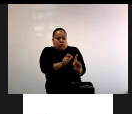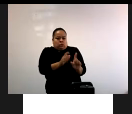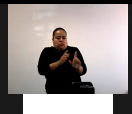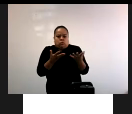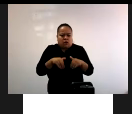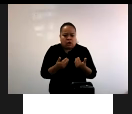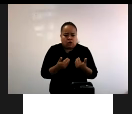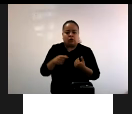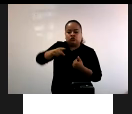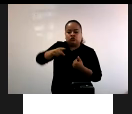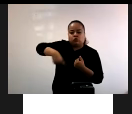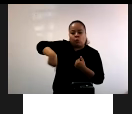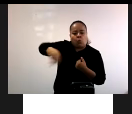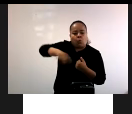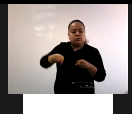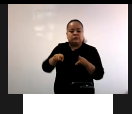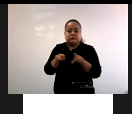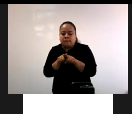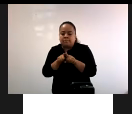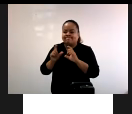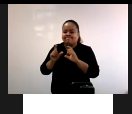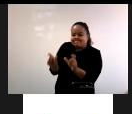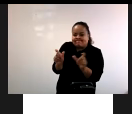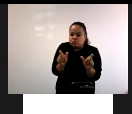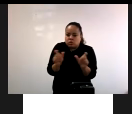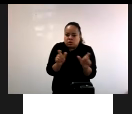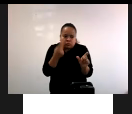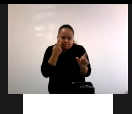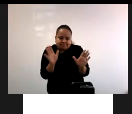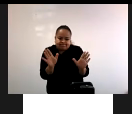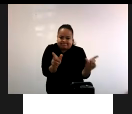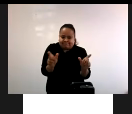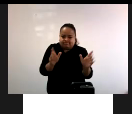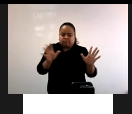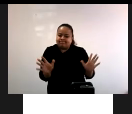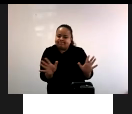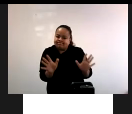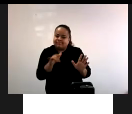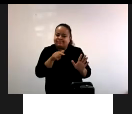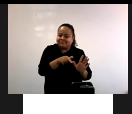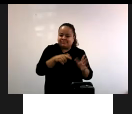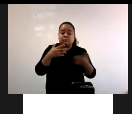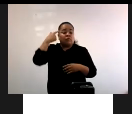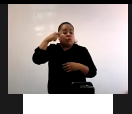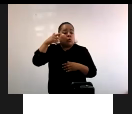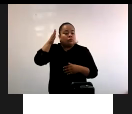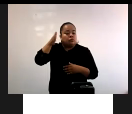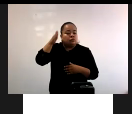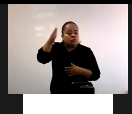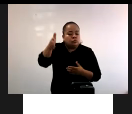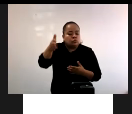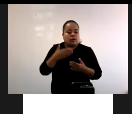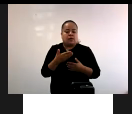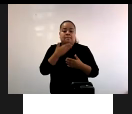de toda a comunidade. Por isso, incentivamos essas pessoas e futuros participantes das reuniões que